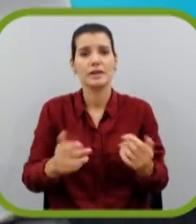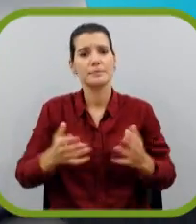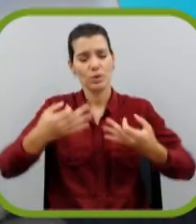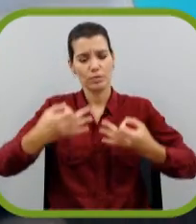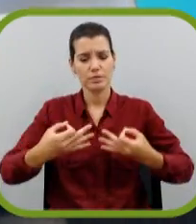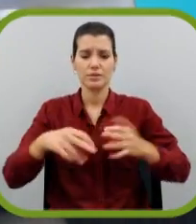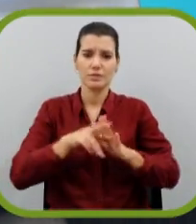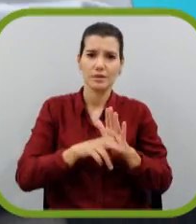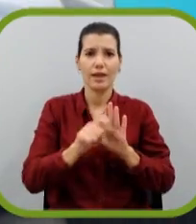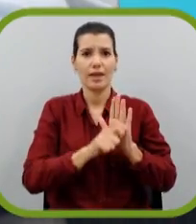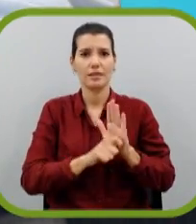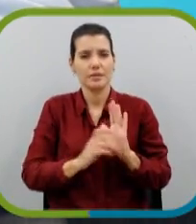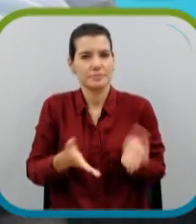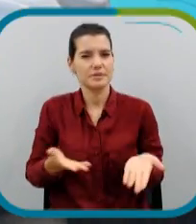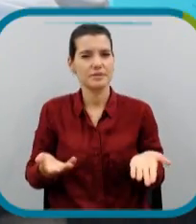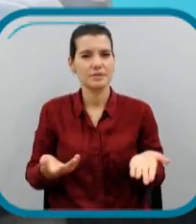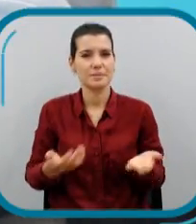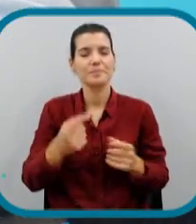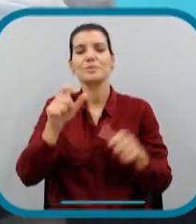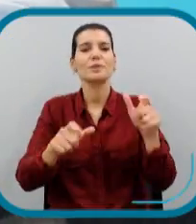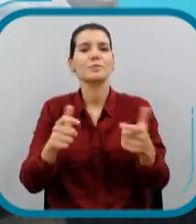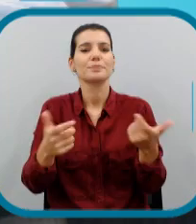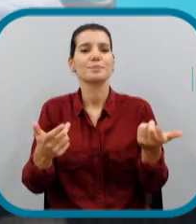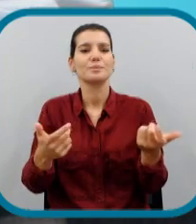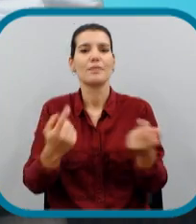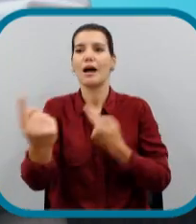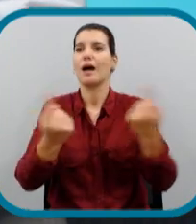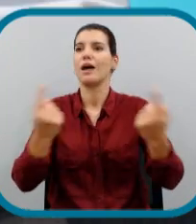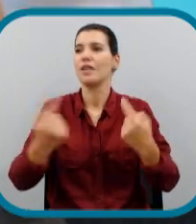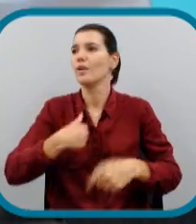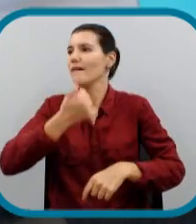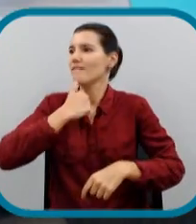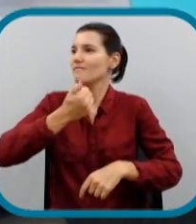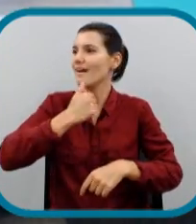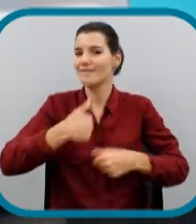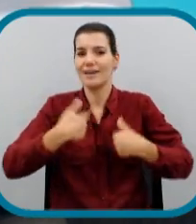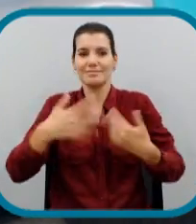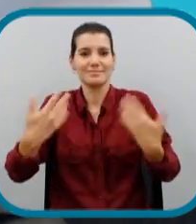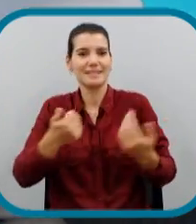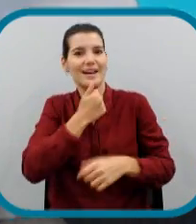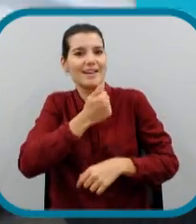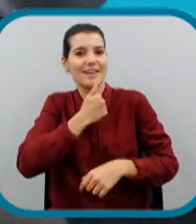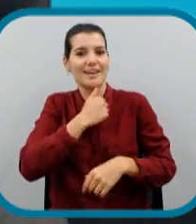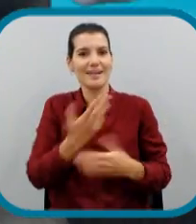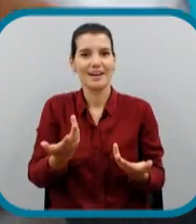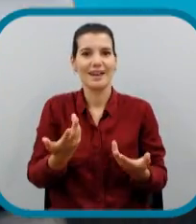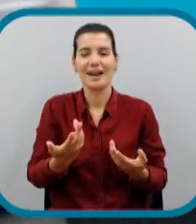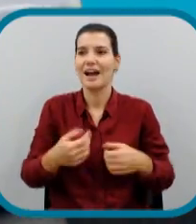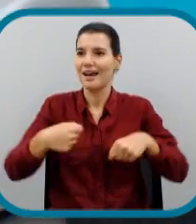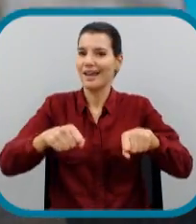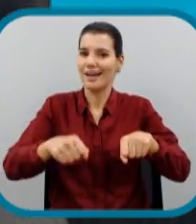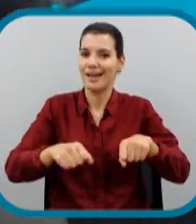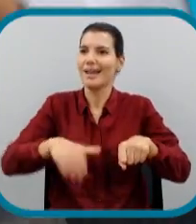haver comportamentos e regras e ética, não é? Porque as pessoas não é cada um por si, não é? E que não pode ali com a trotinete ir a